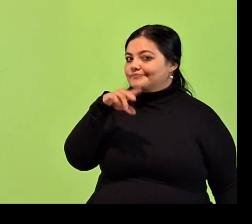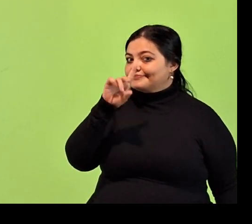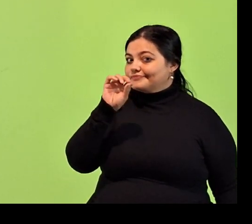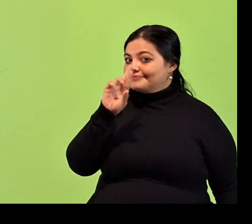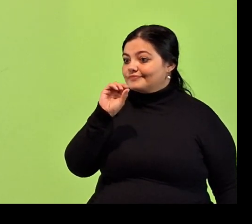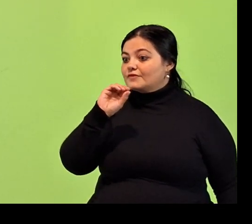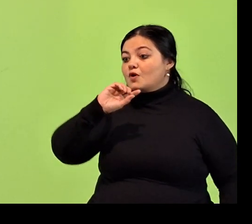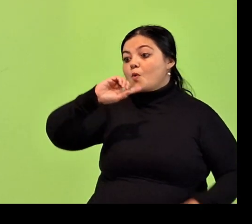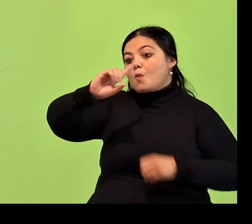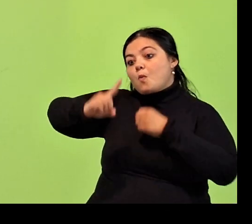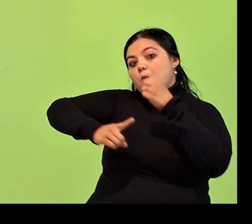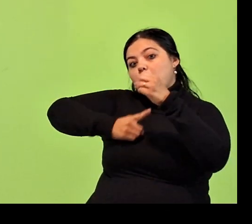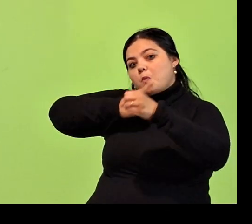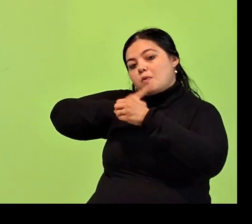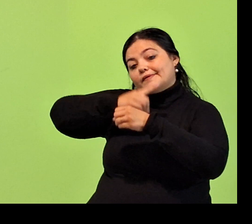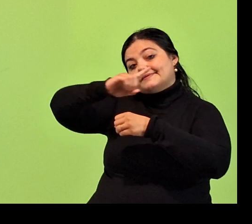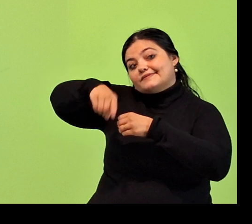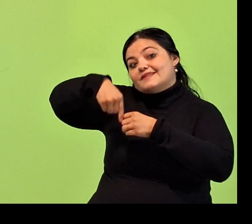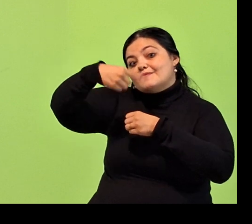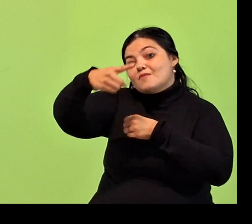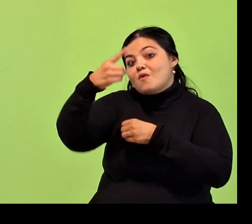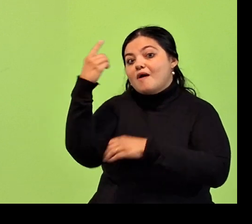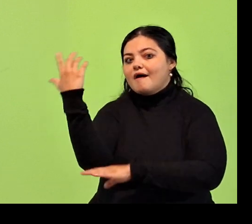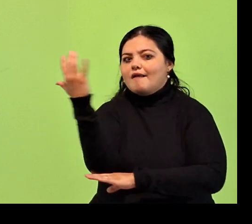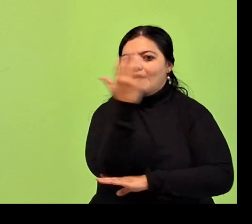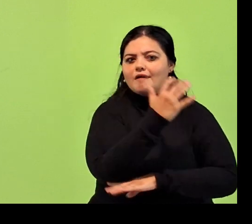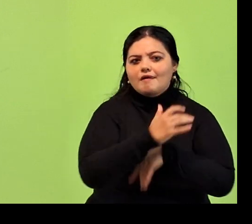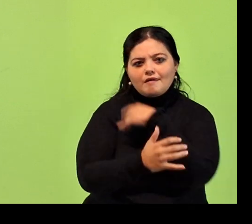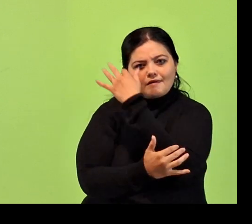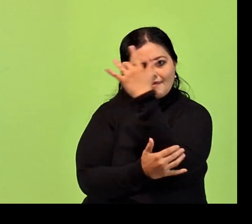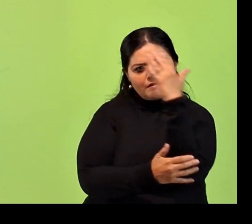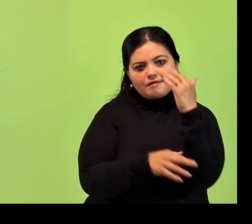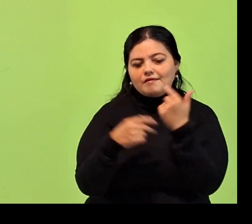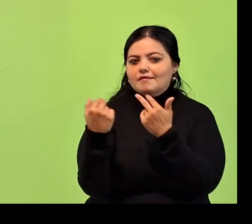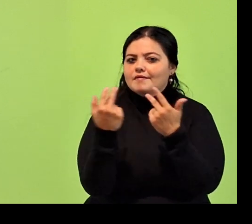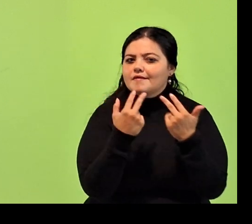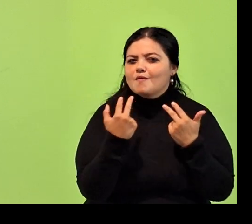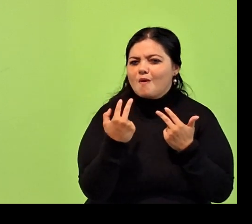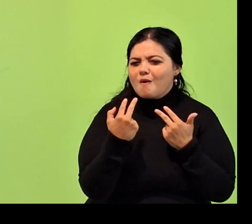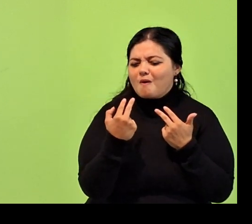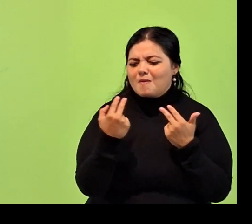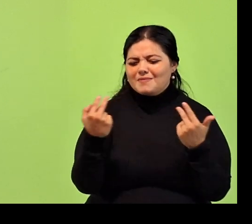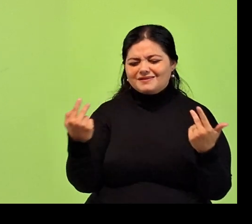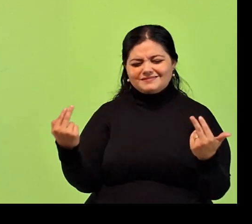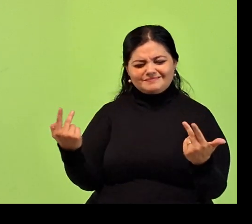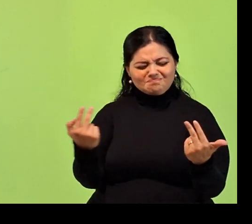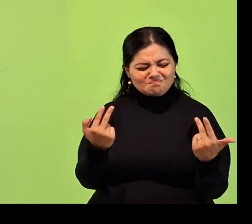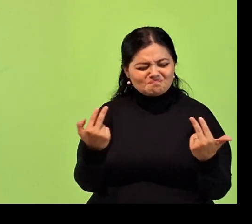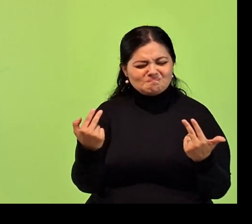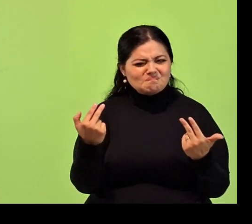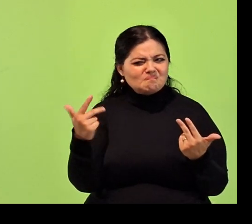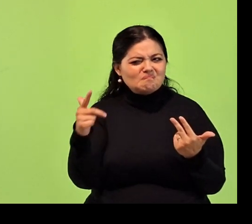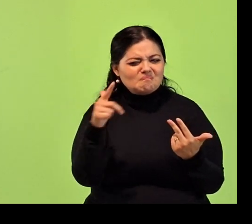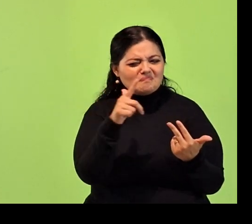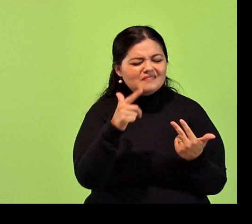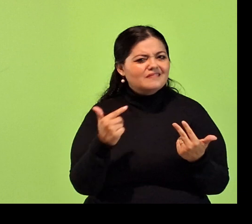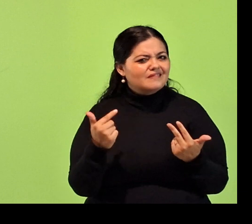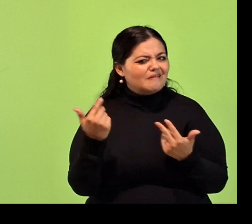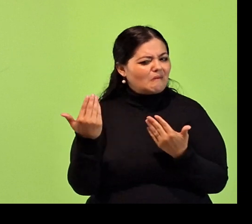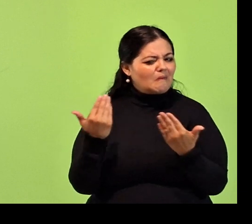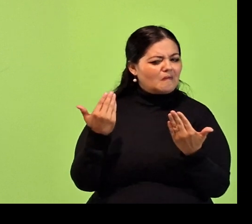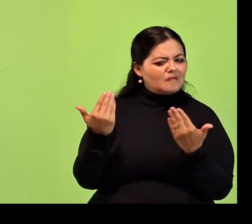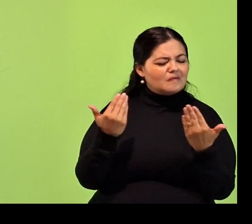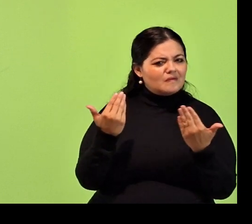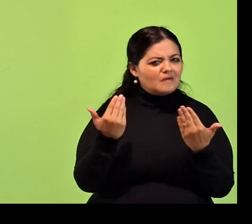Evandro, no mesmo matagal. Tem outras coincidências nessa encontrada. Os 2